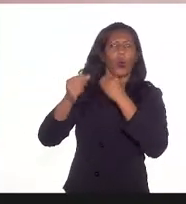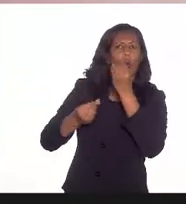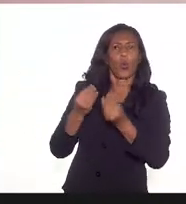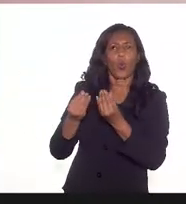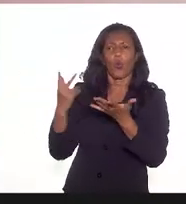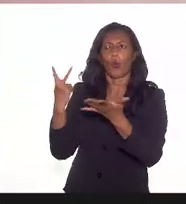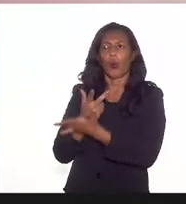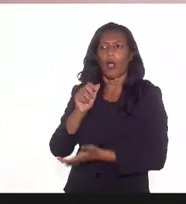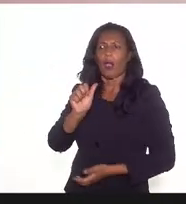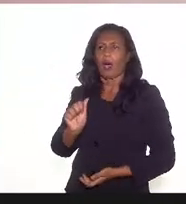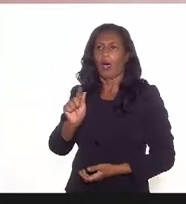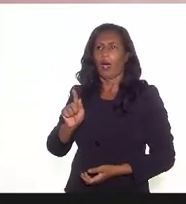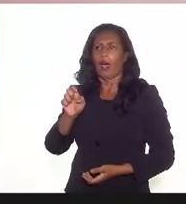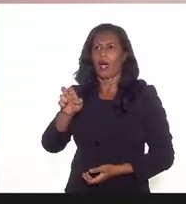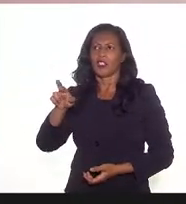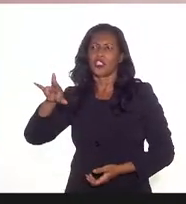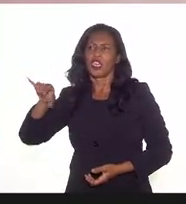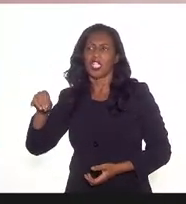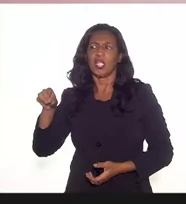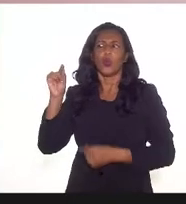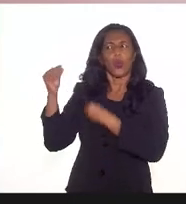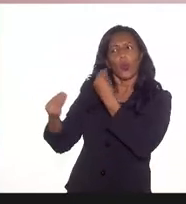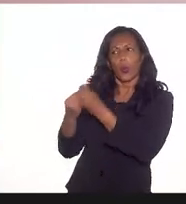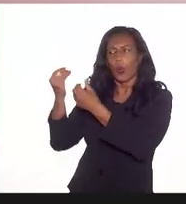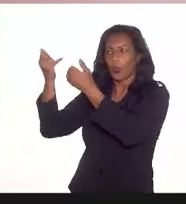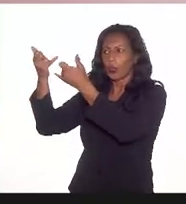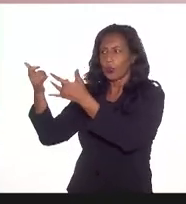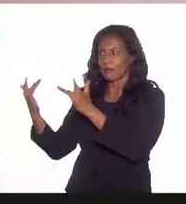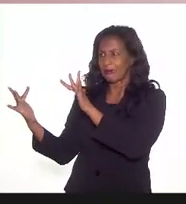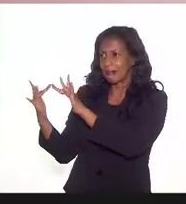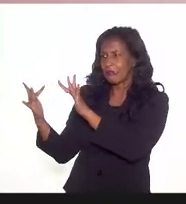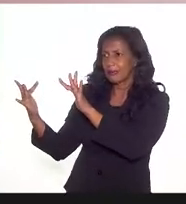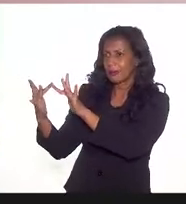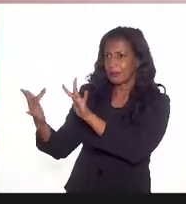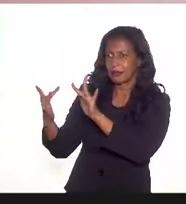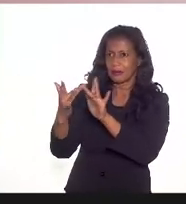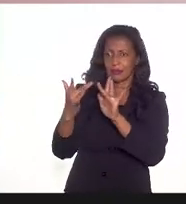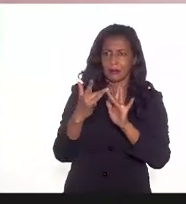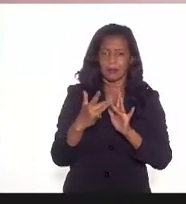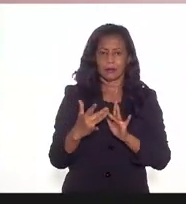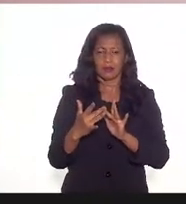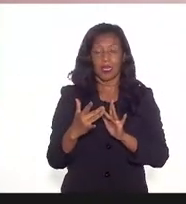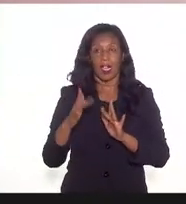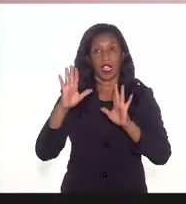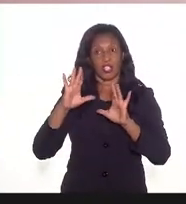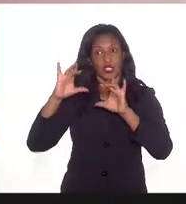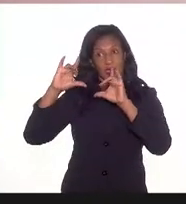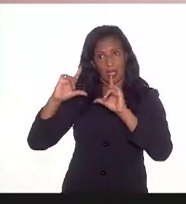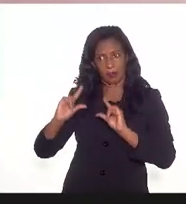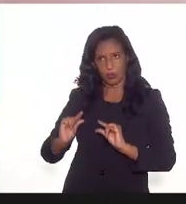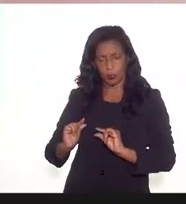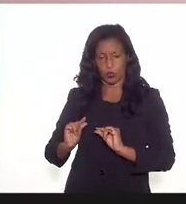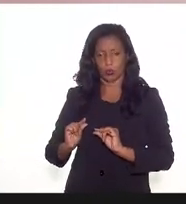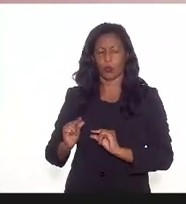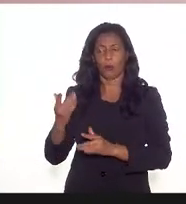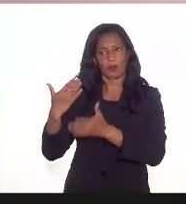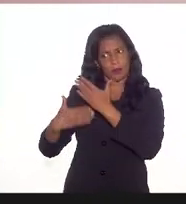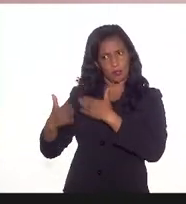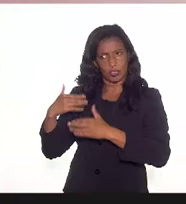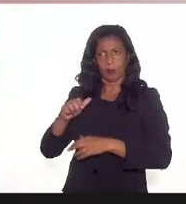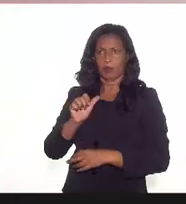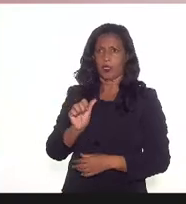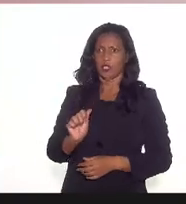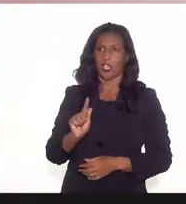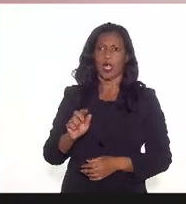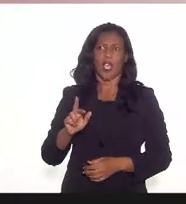funcionava. O que a gente via? O que era bem interessante? Eles faziam, a gente até abaixou um pouquinho essa régua agora, mas antigamente a AGRIO pedia